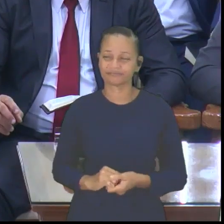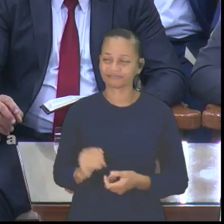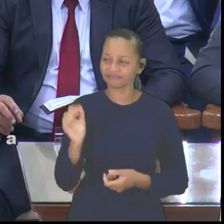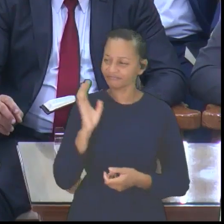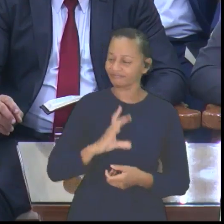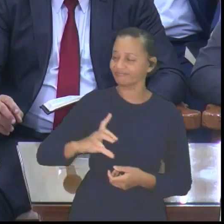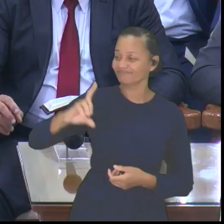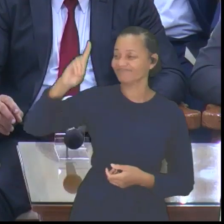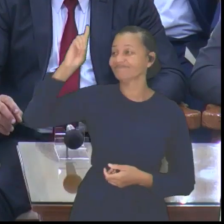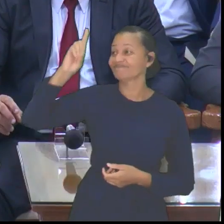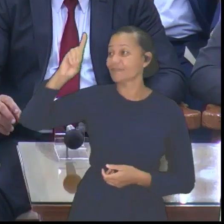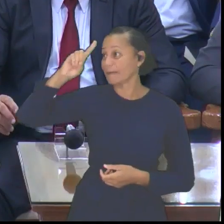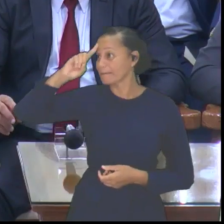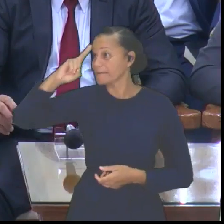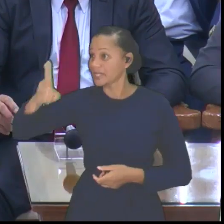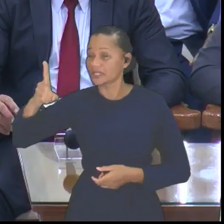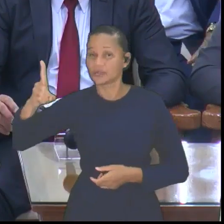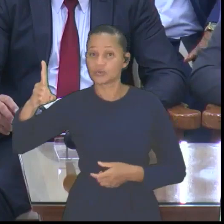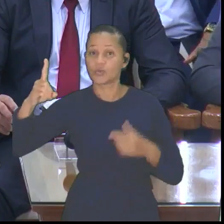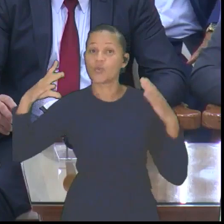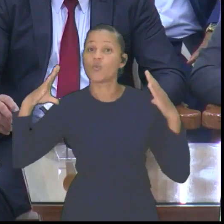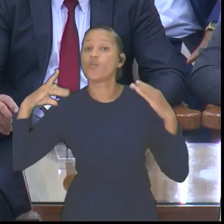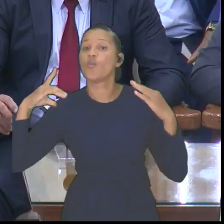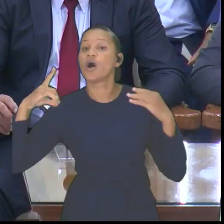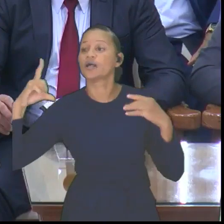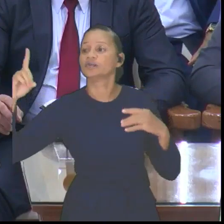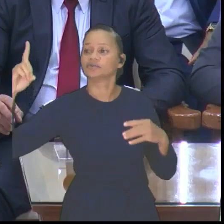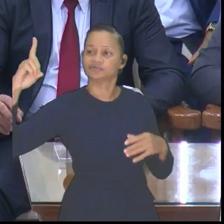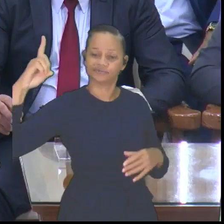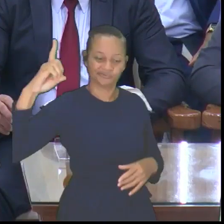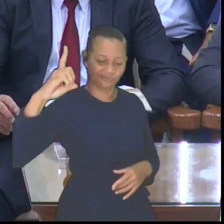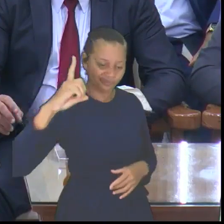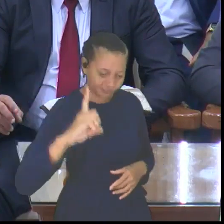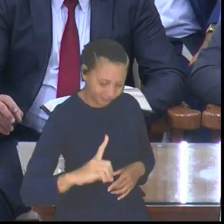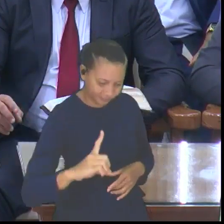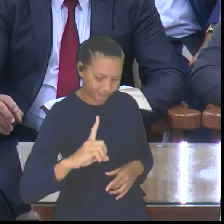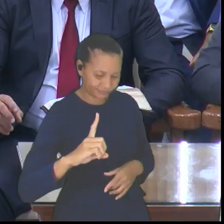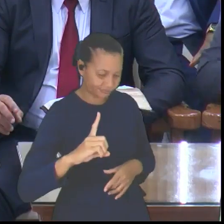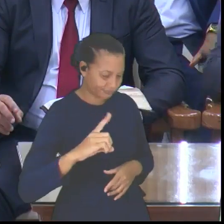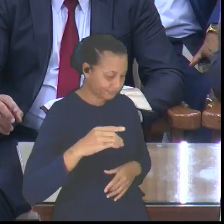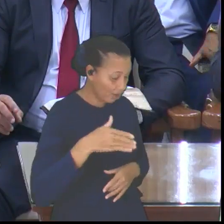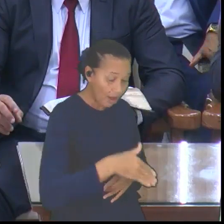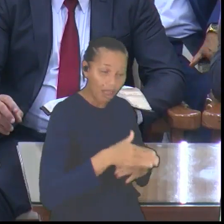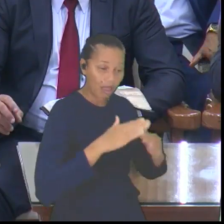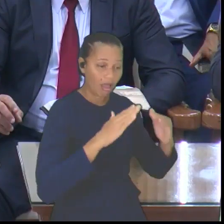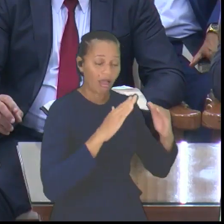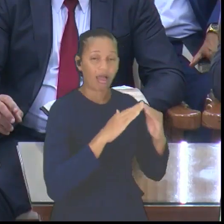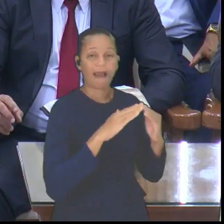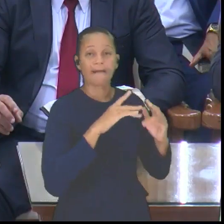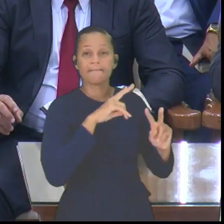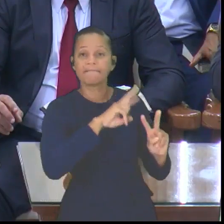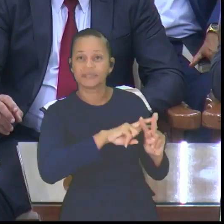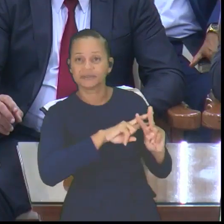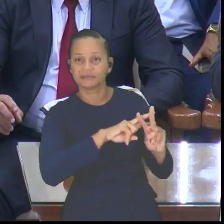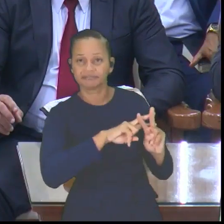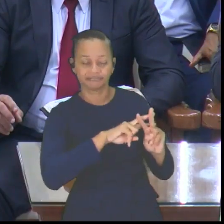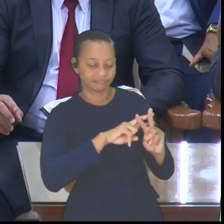Deus enviou um anjo, e esse desceu à prisão, aonde Pedro estava.